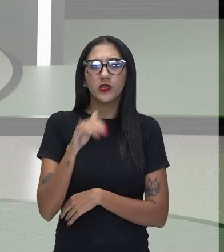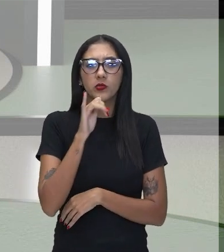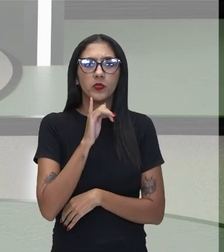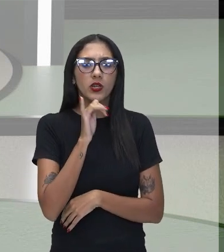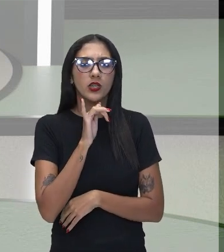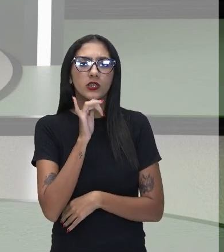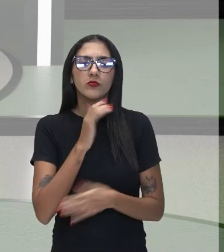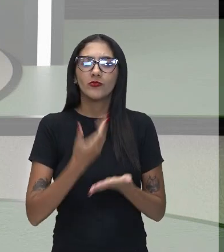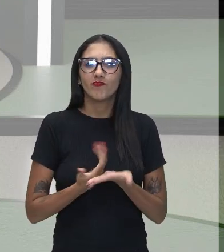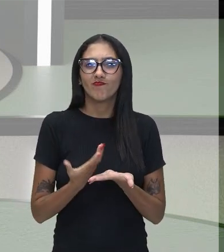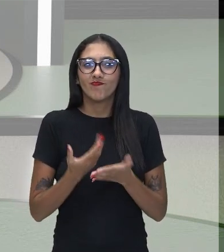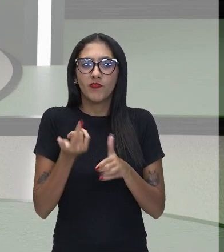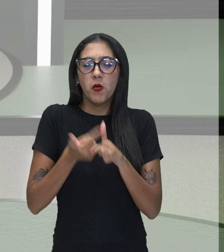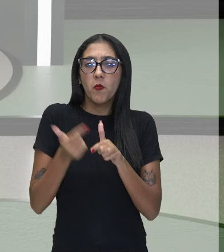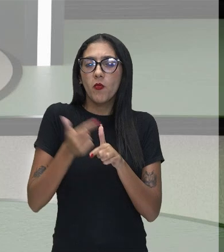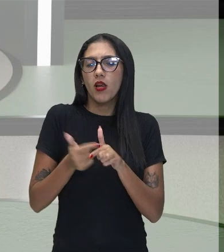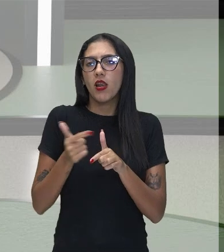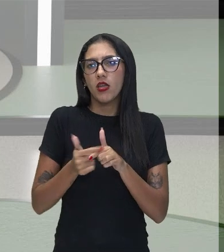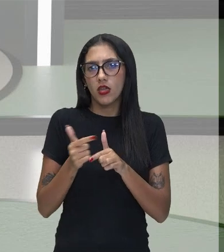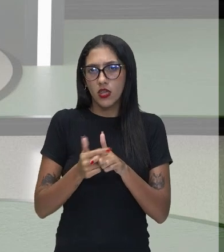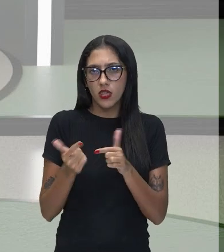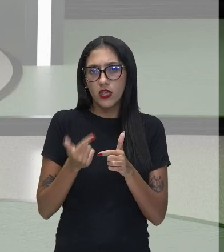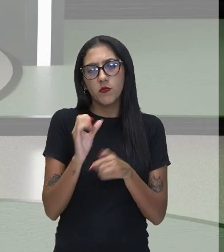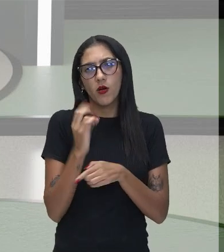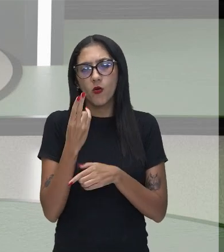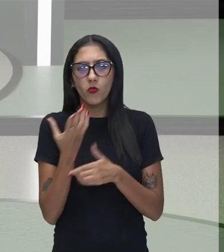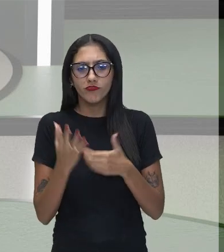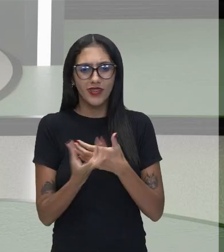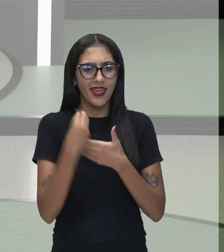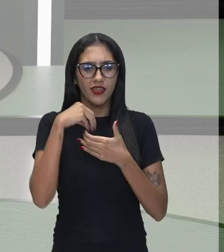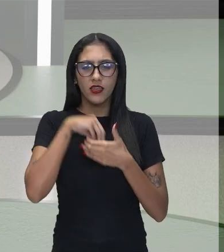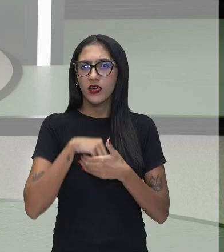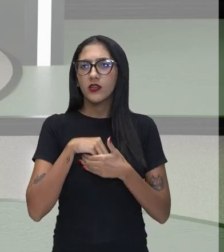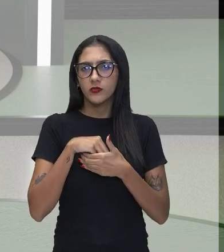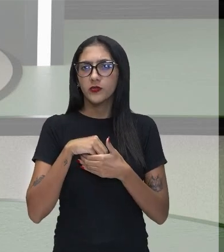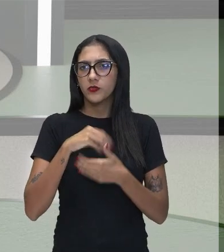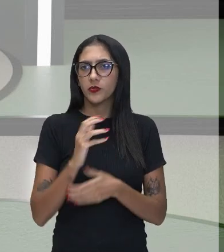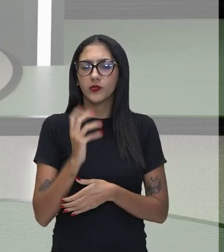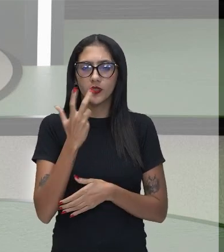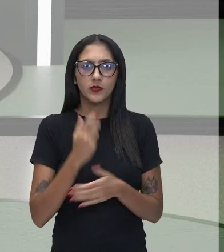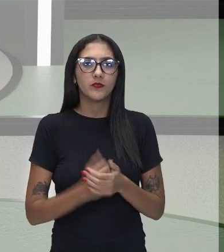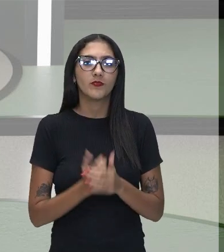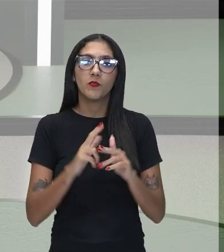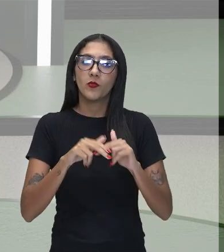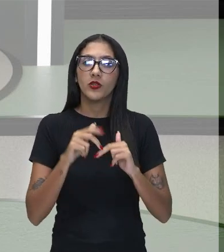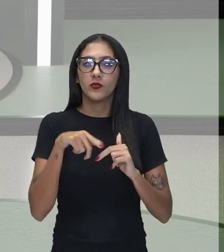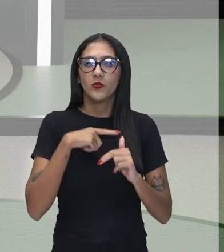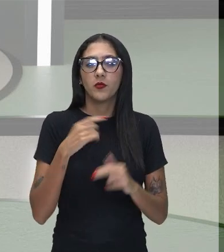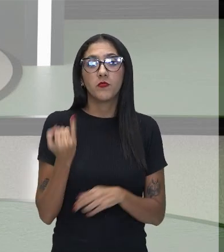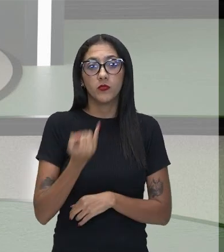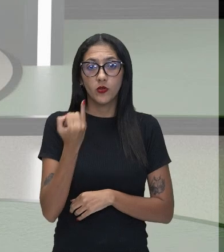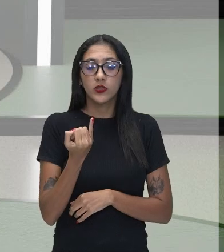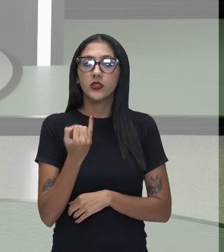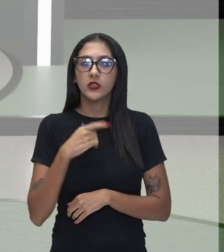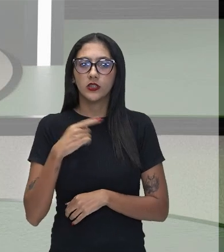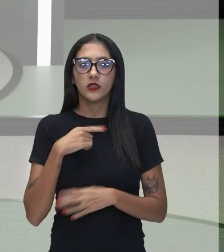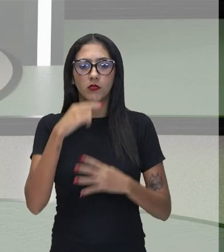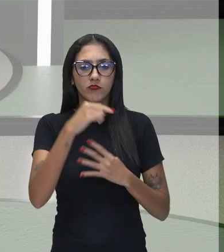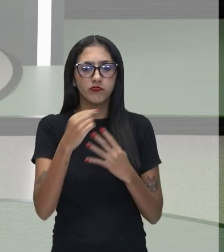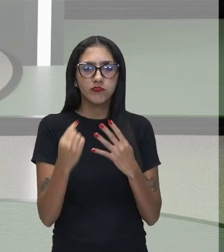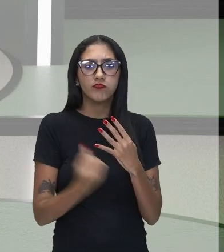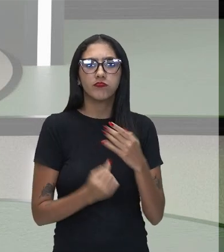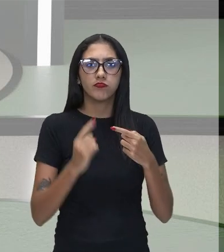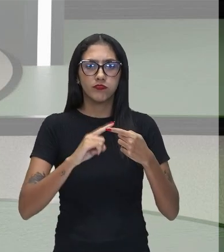tenha algum problema, algum distúrbio no nosso organismo, porque é importante a gente ter aminoácido que